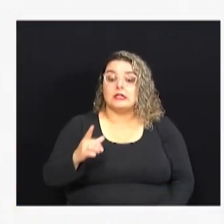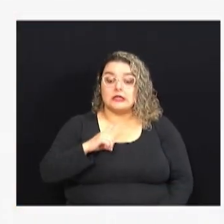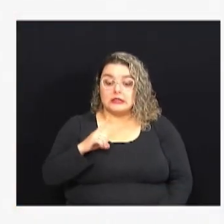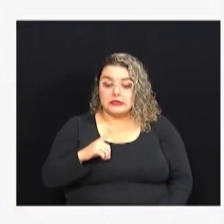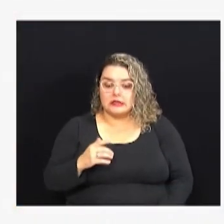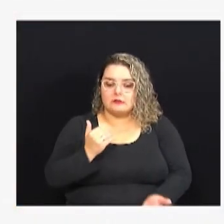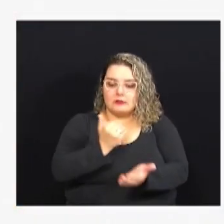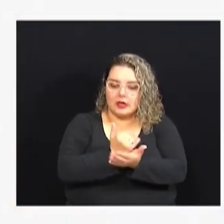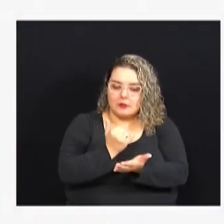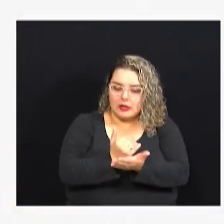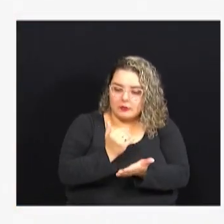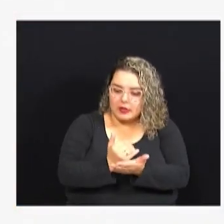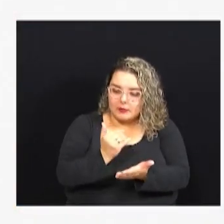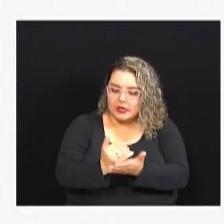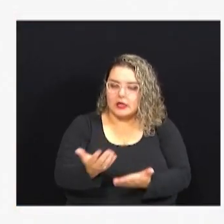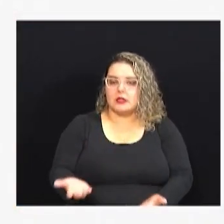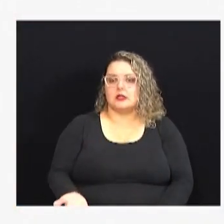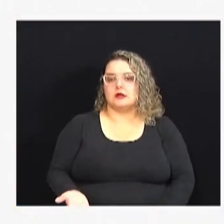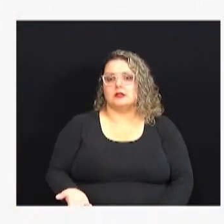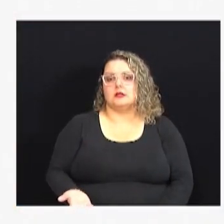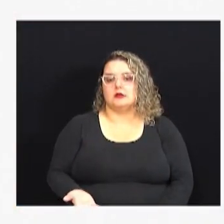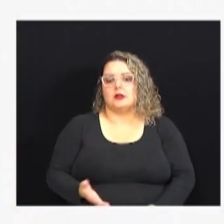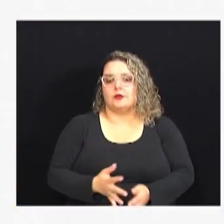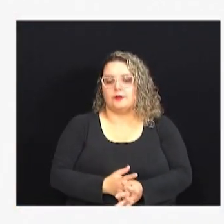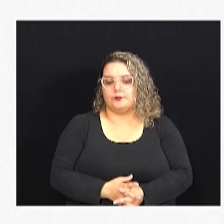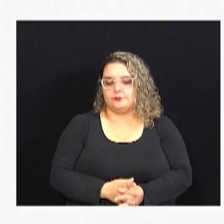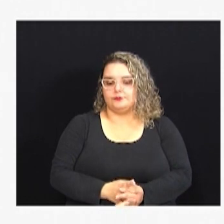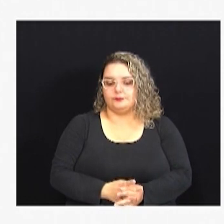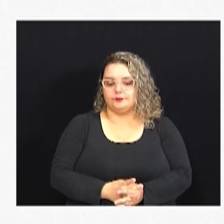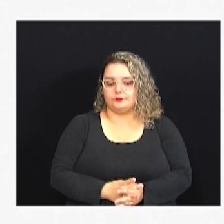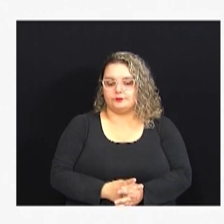que teve que parcelar aí